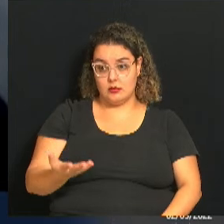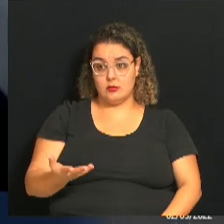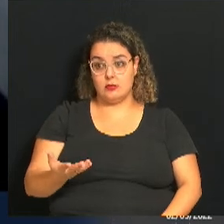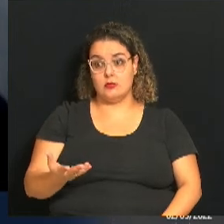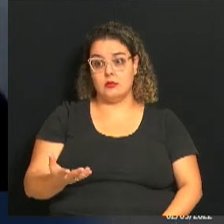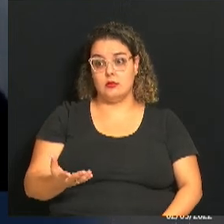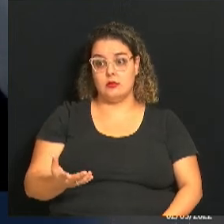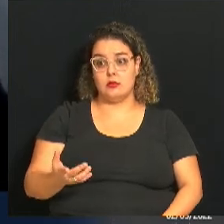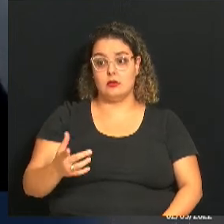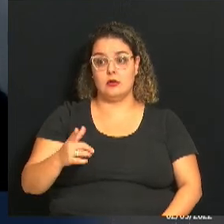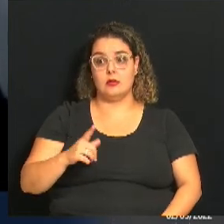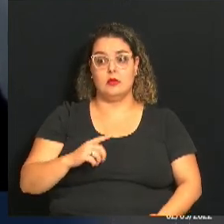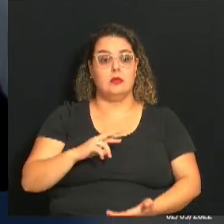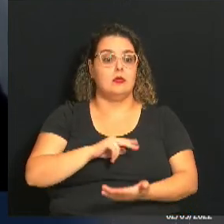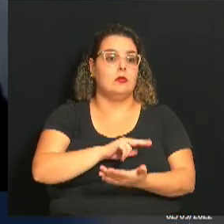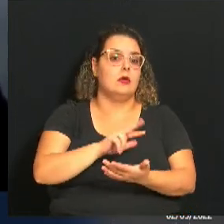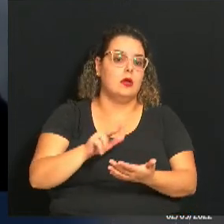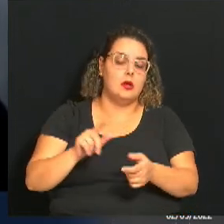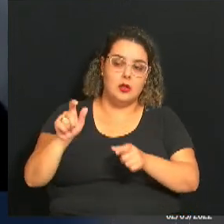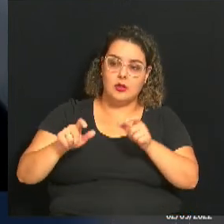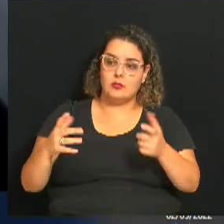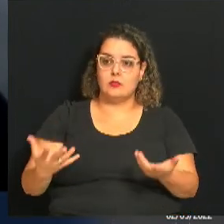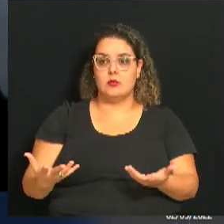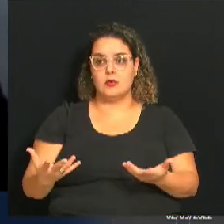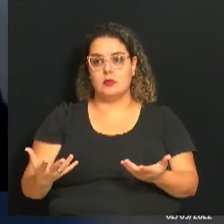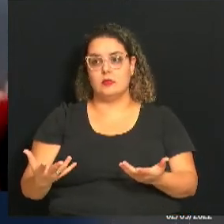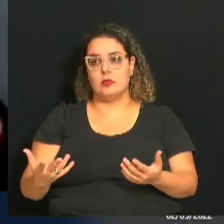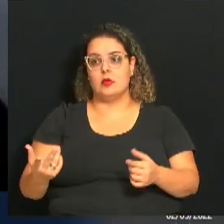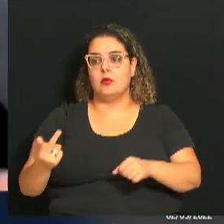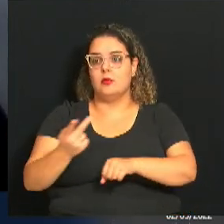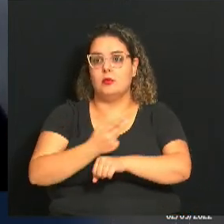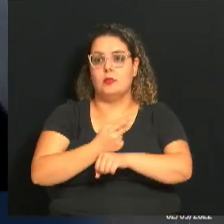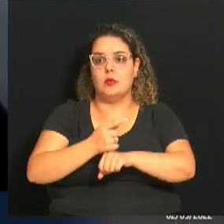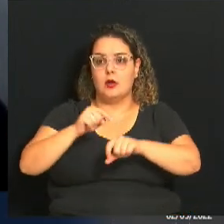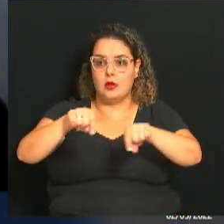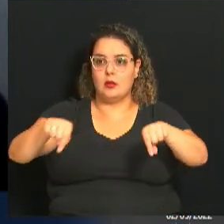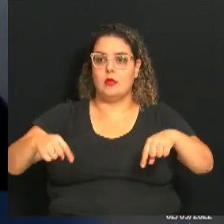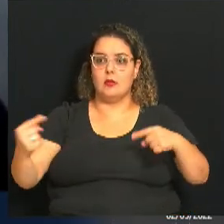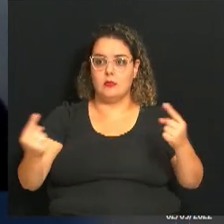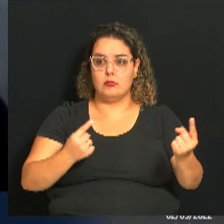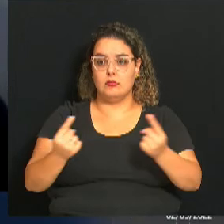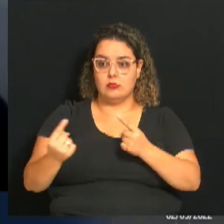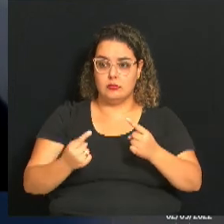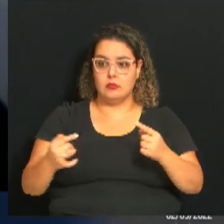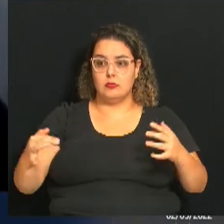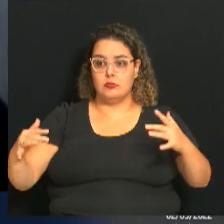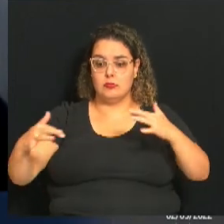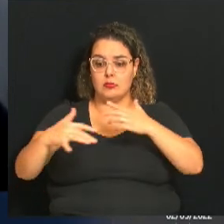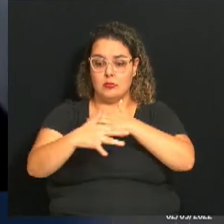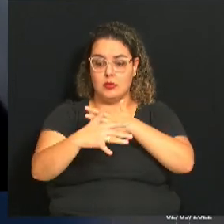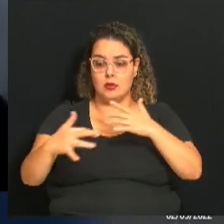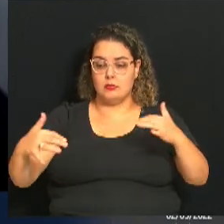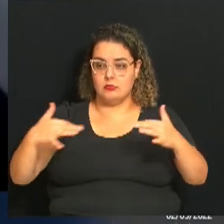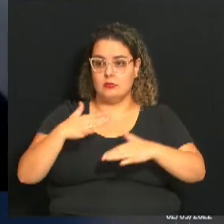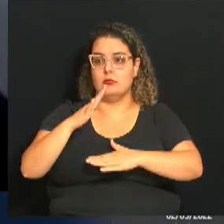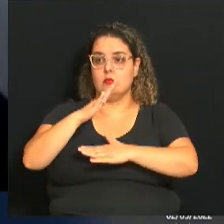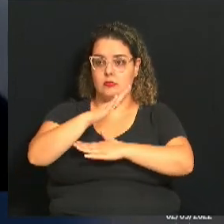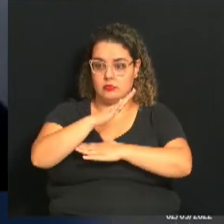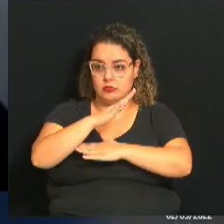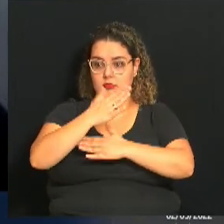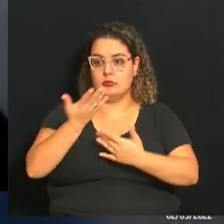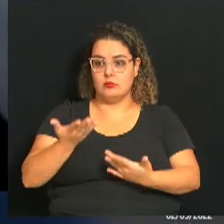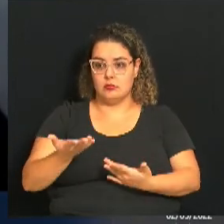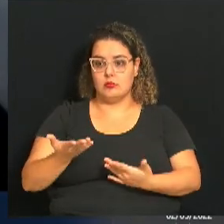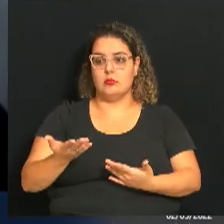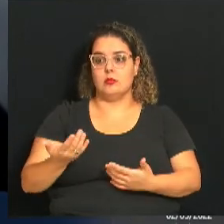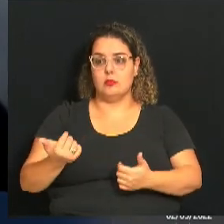muita população que acaba buscando os vereadores, tem uma circulação bastante grande a Câmara de Vereadores, até estaria mais